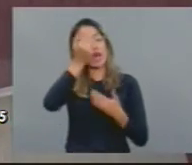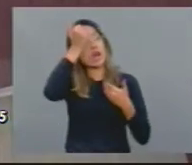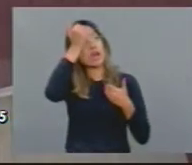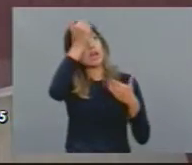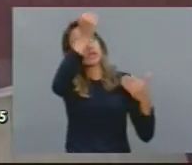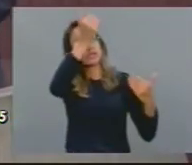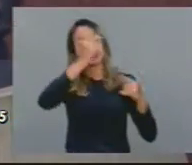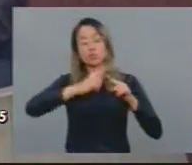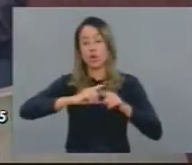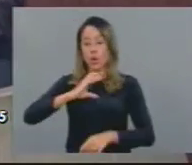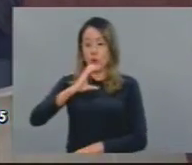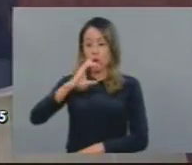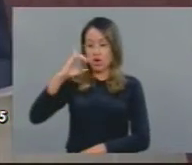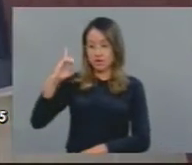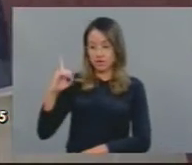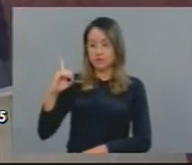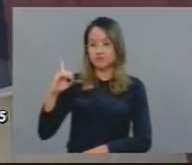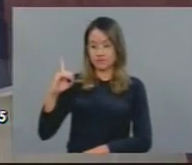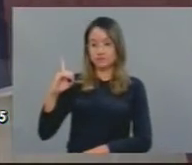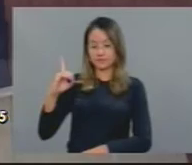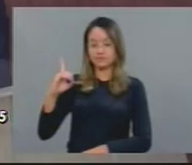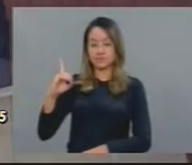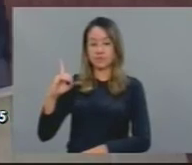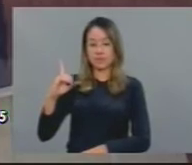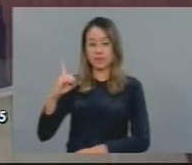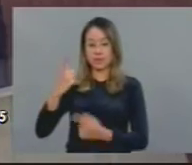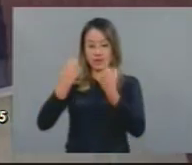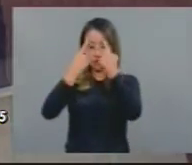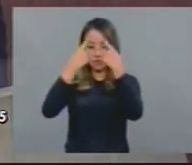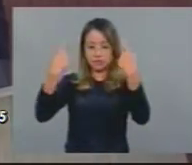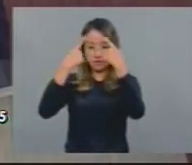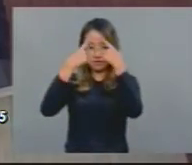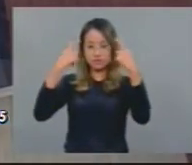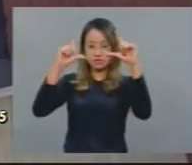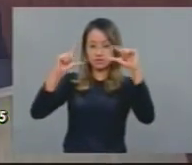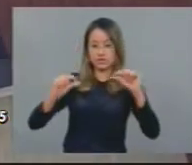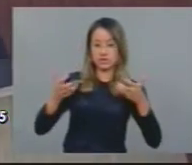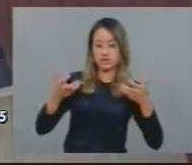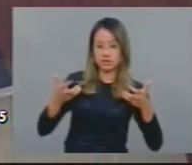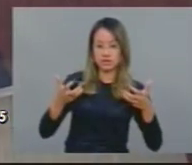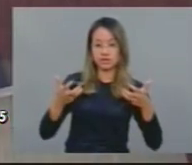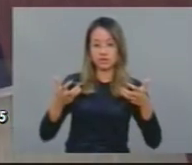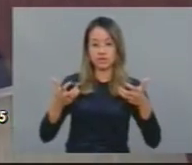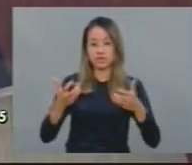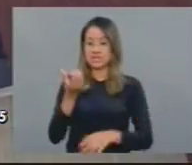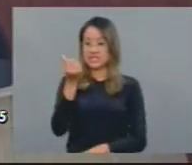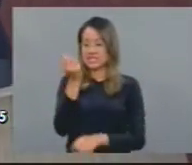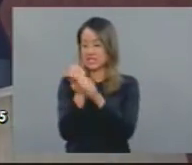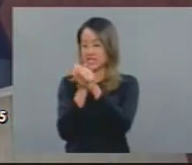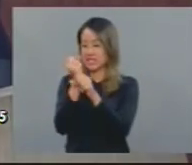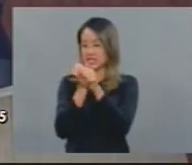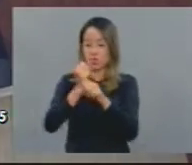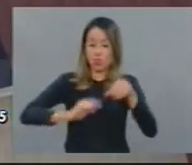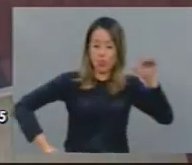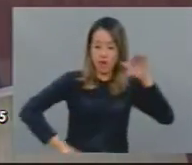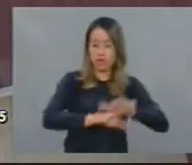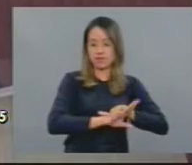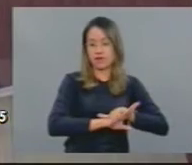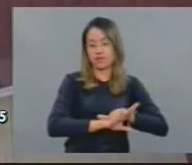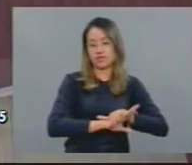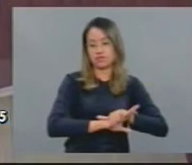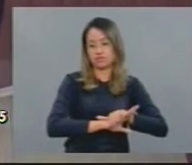não o fizer, ele estará sendo omisso e até cúmplice com esta situação. E eu